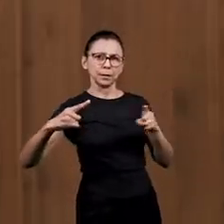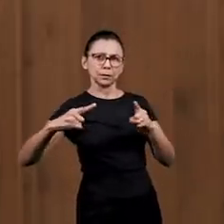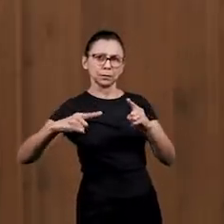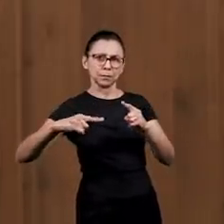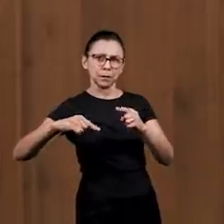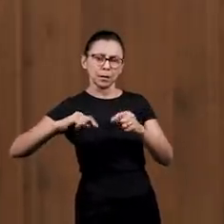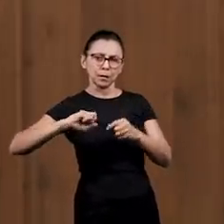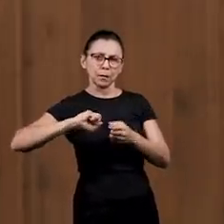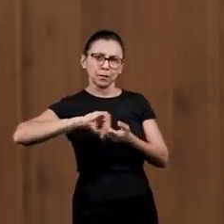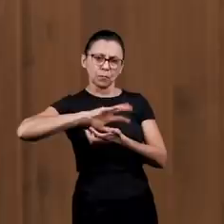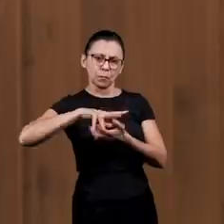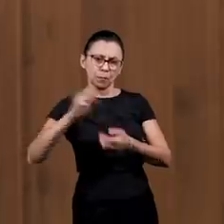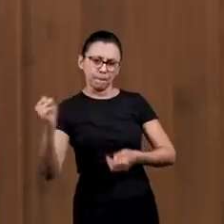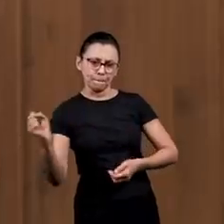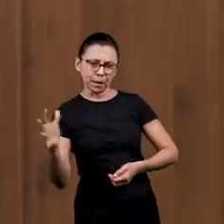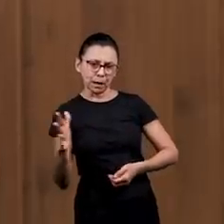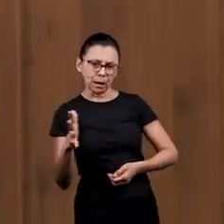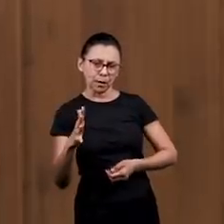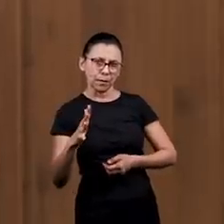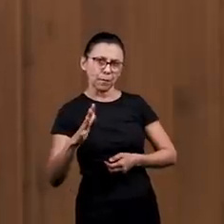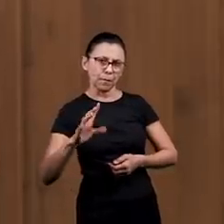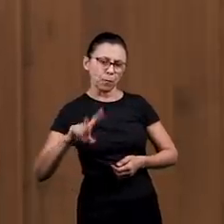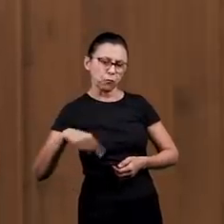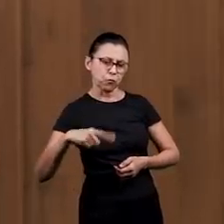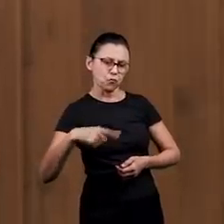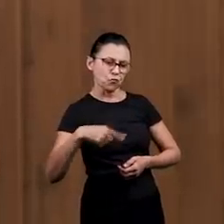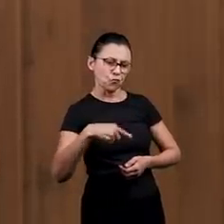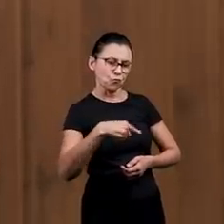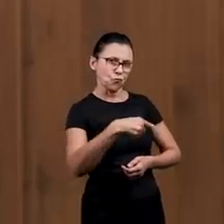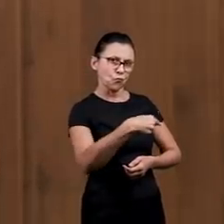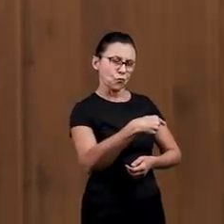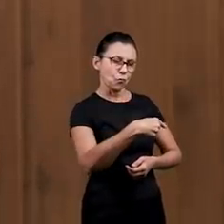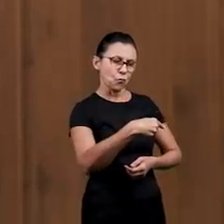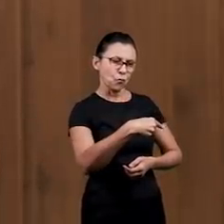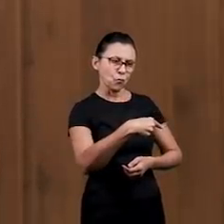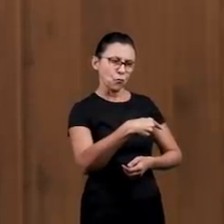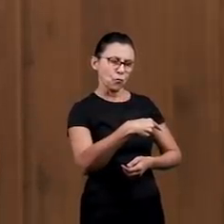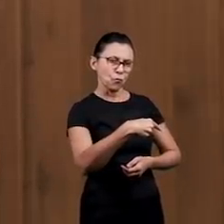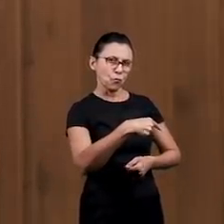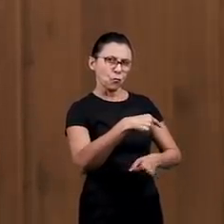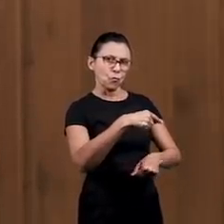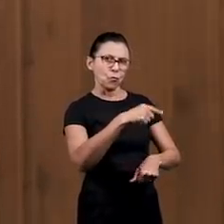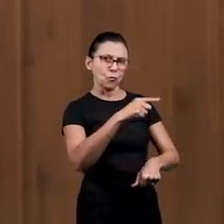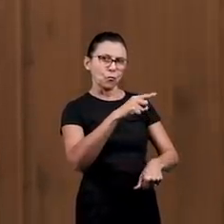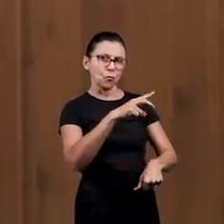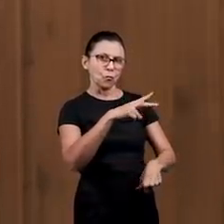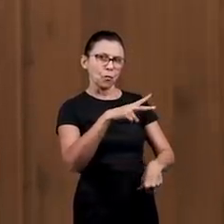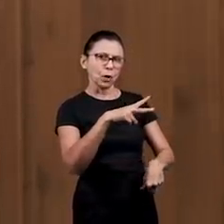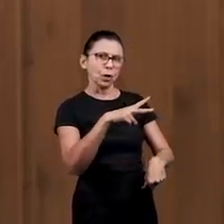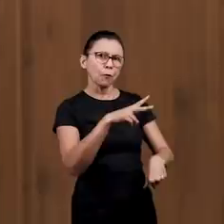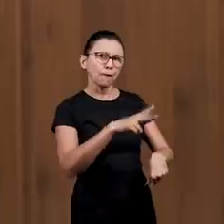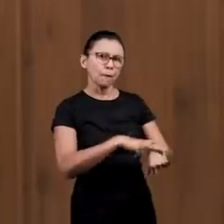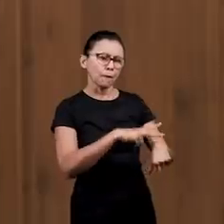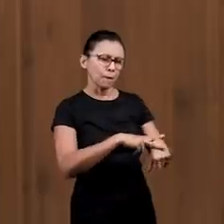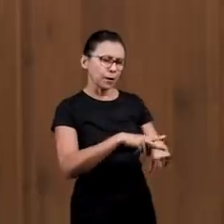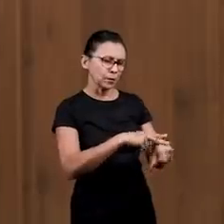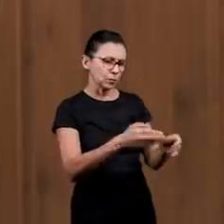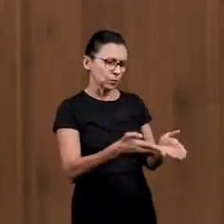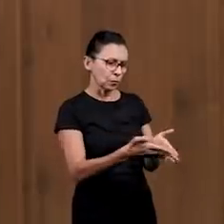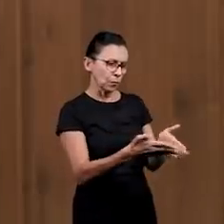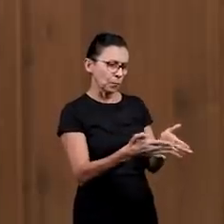na barraca e a barraca ficava ali pelo avesso, caída. O homem que ouviu aquele sonho